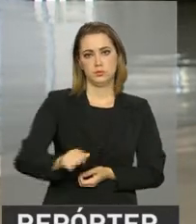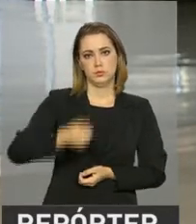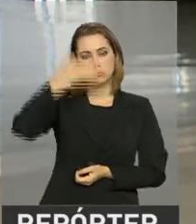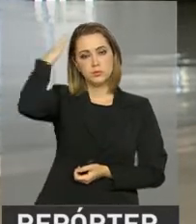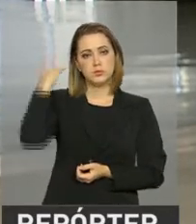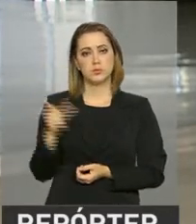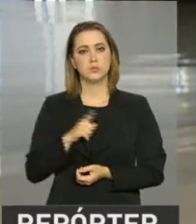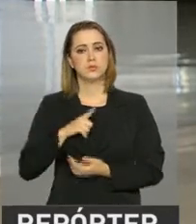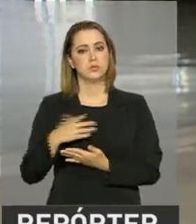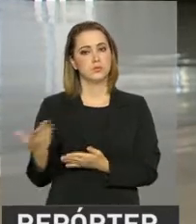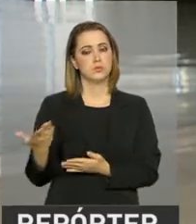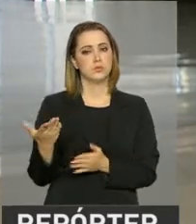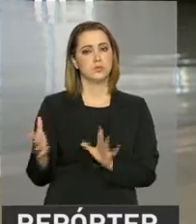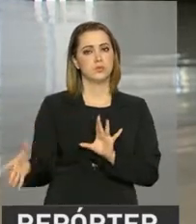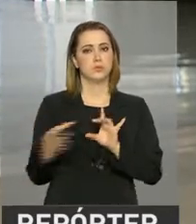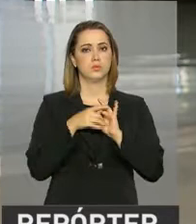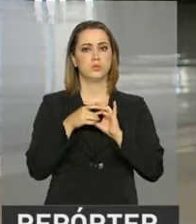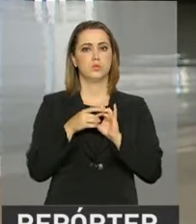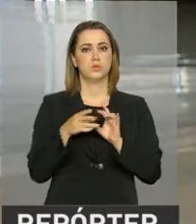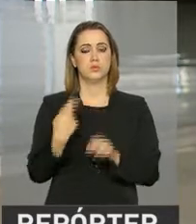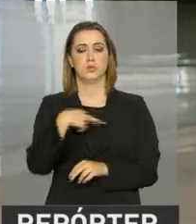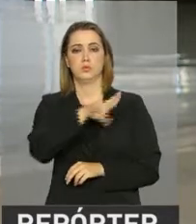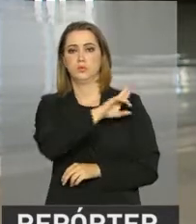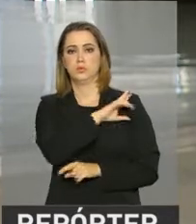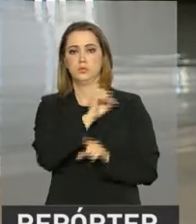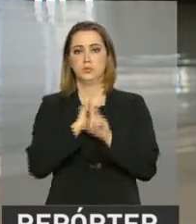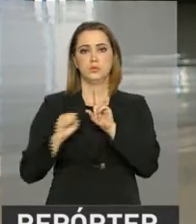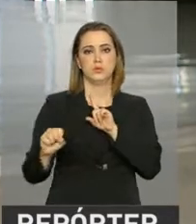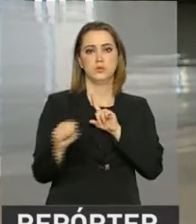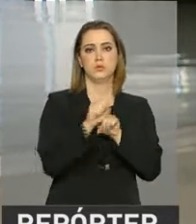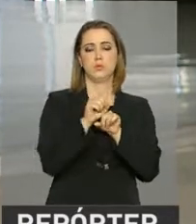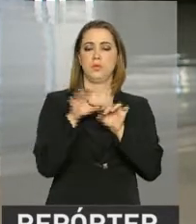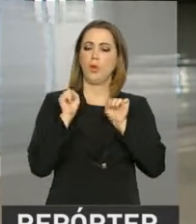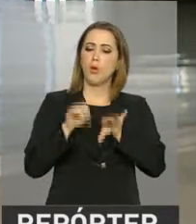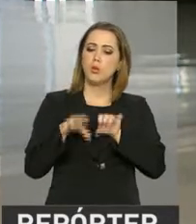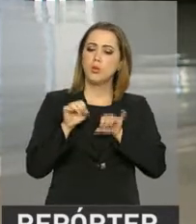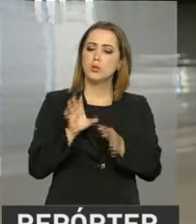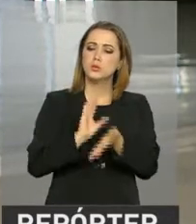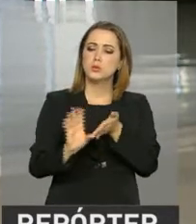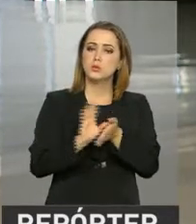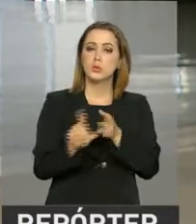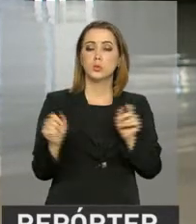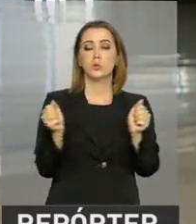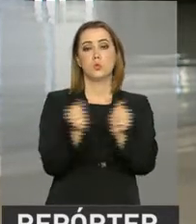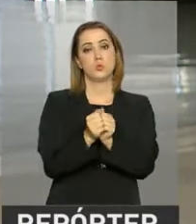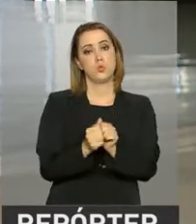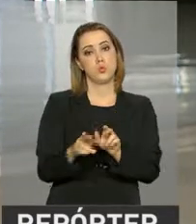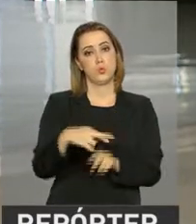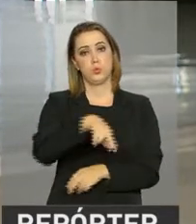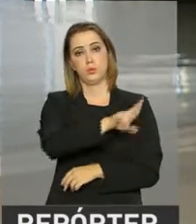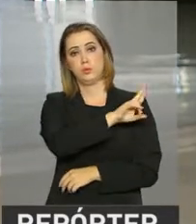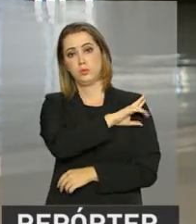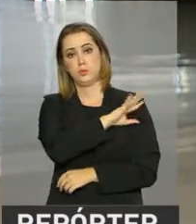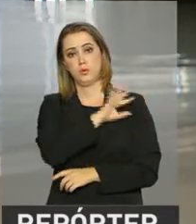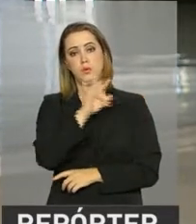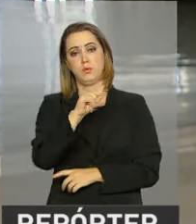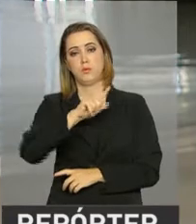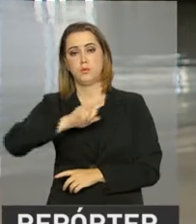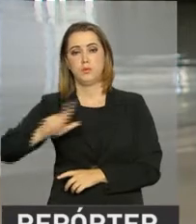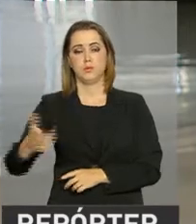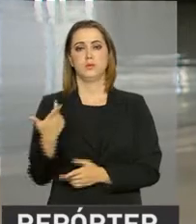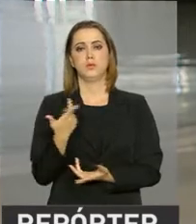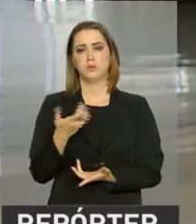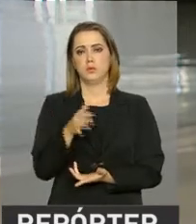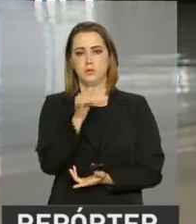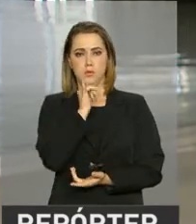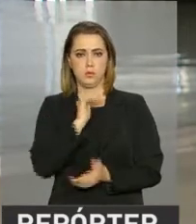governo tem aliado responsabilidade social como os investimentos em educação com responsabilidade fiscal como por exemplo a proposta de